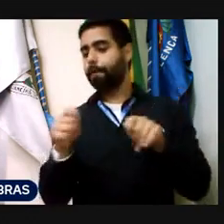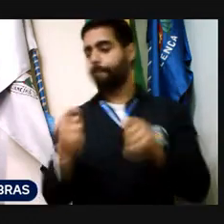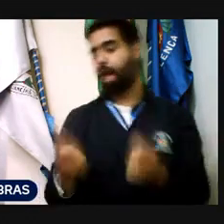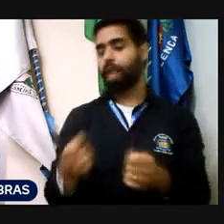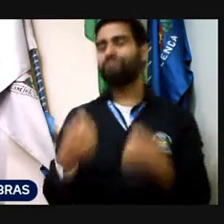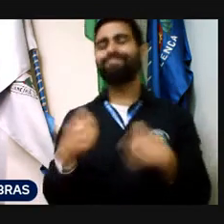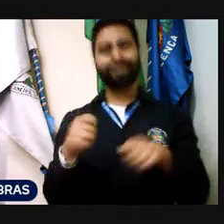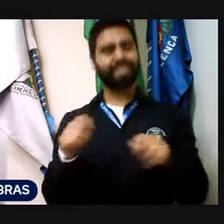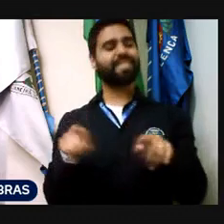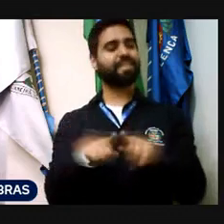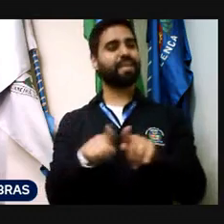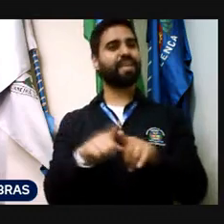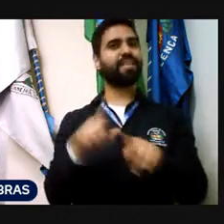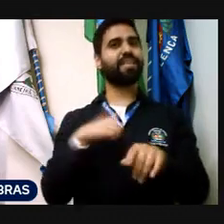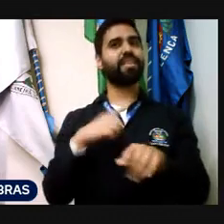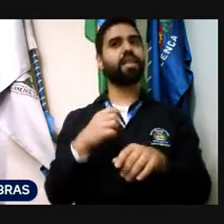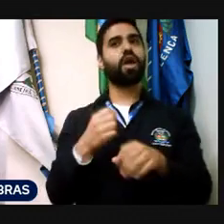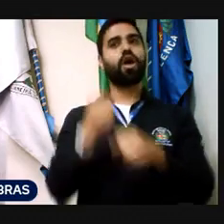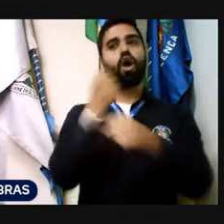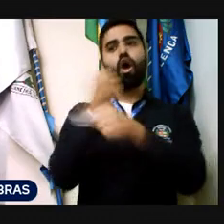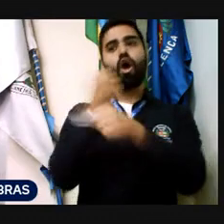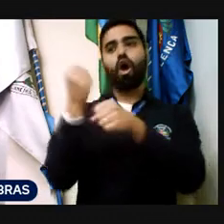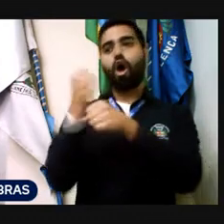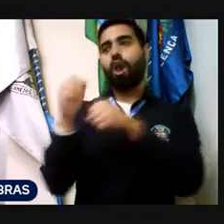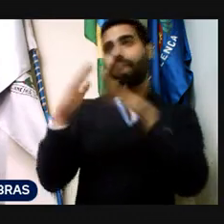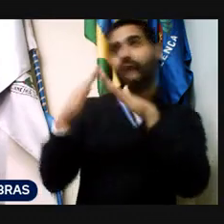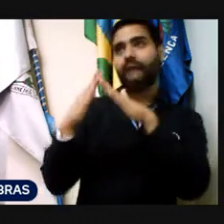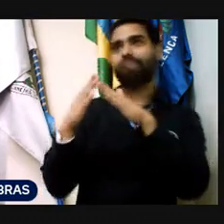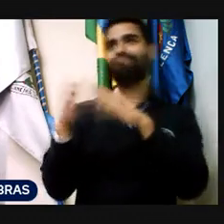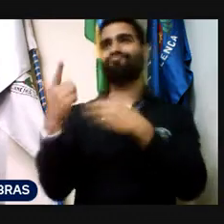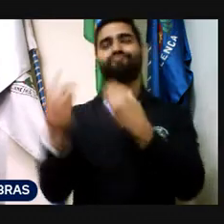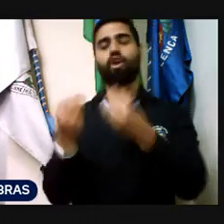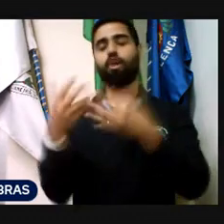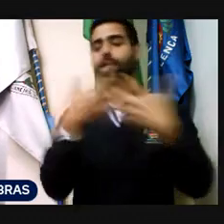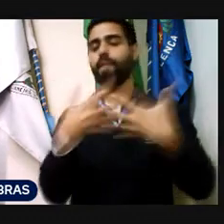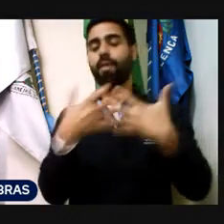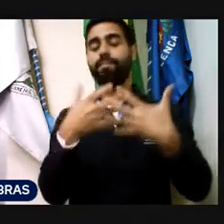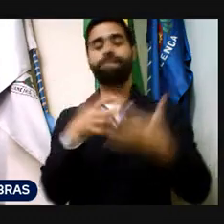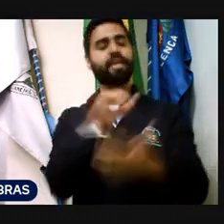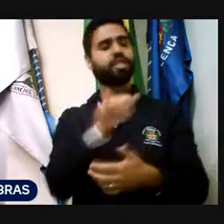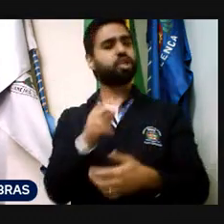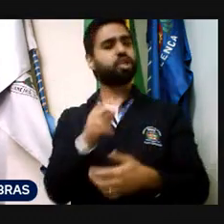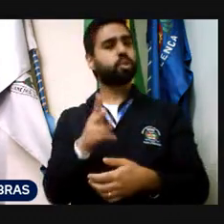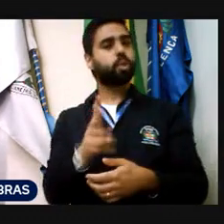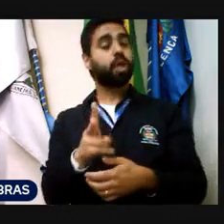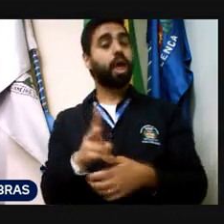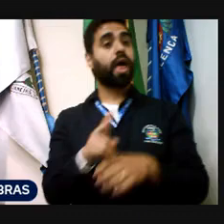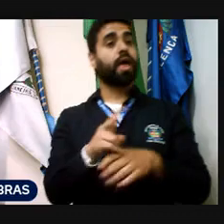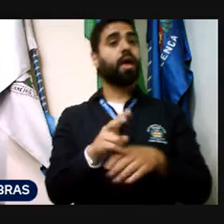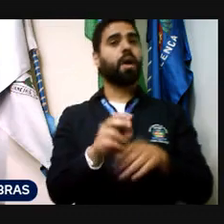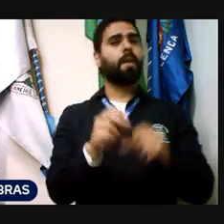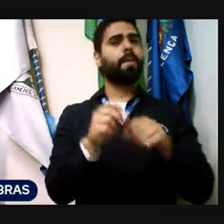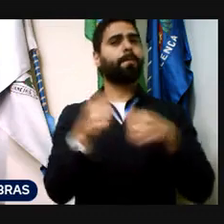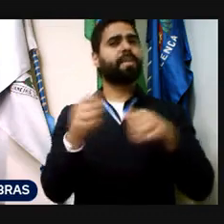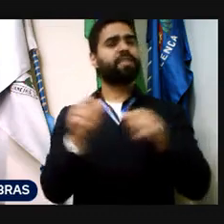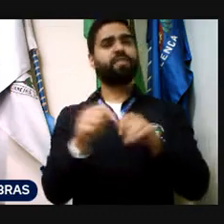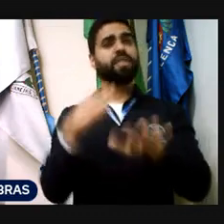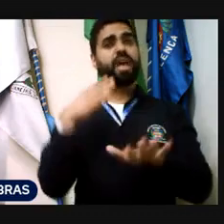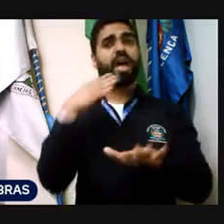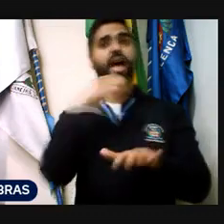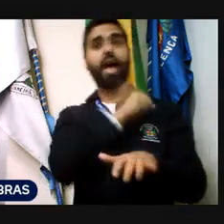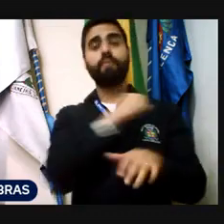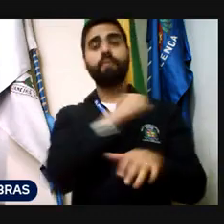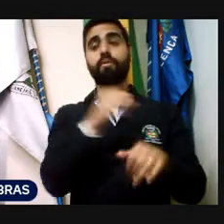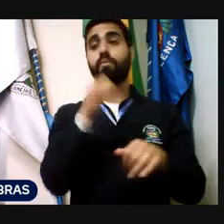em sua residência, não tem como receber material de construção. No atual estado da ponte, A única solução é a reconstrução da ponte em